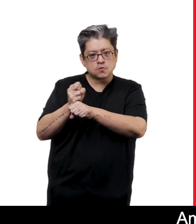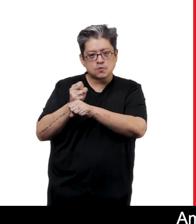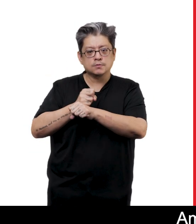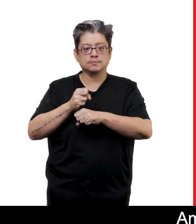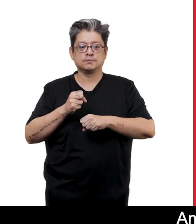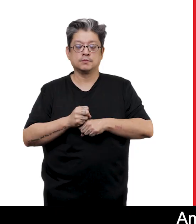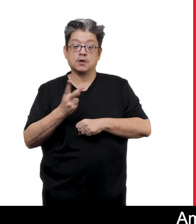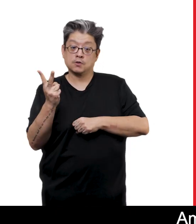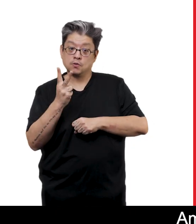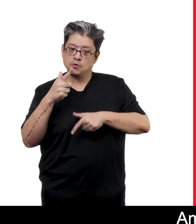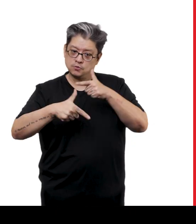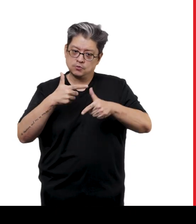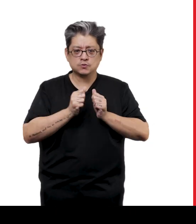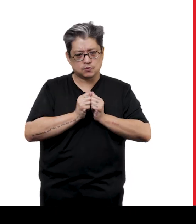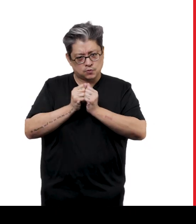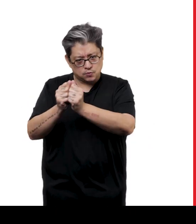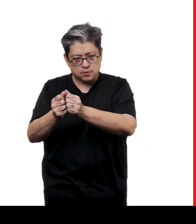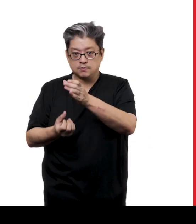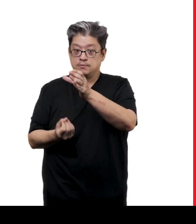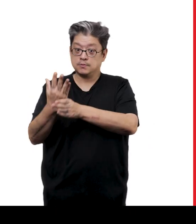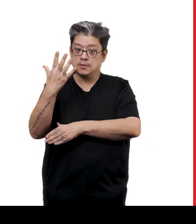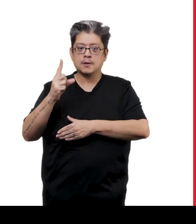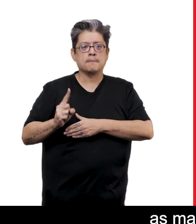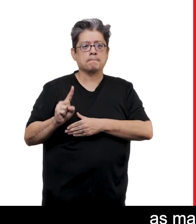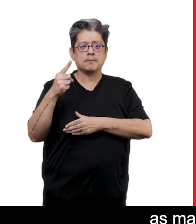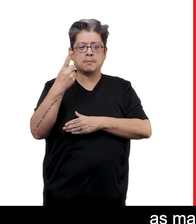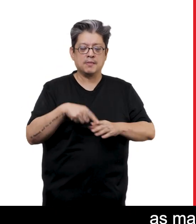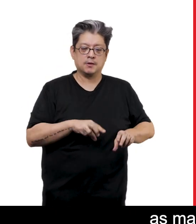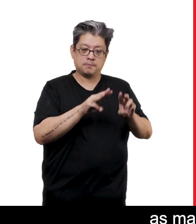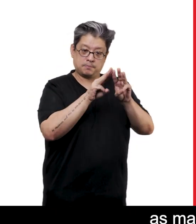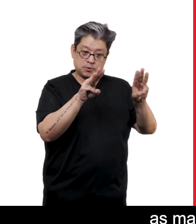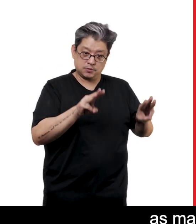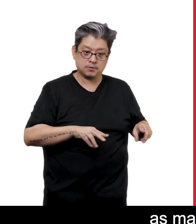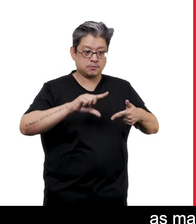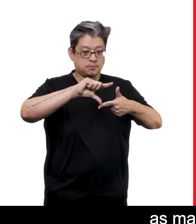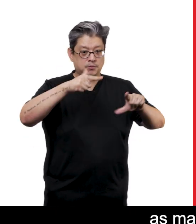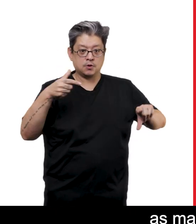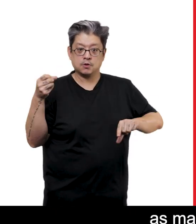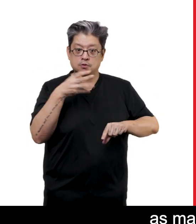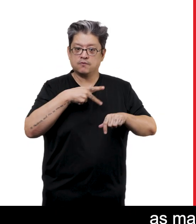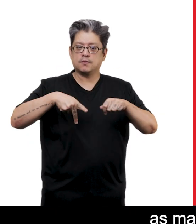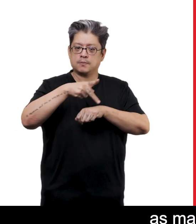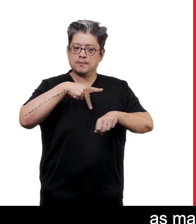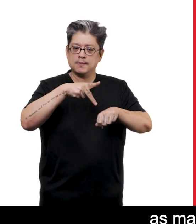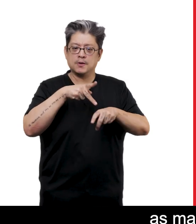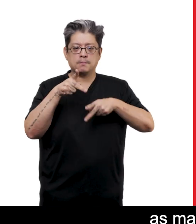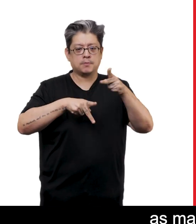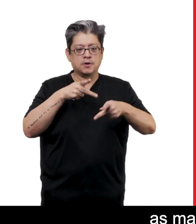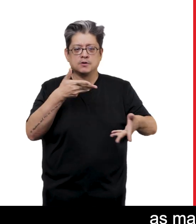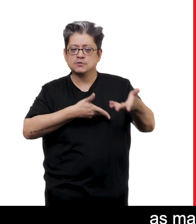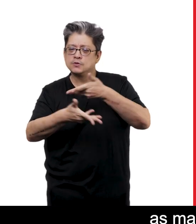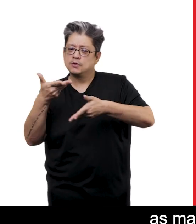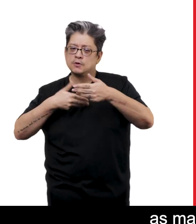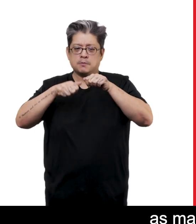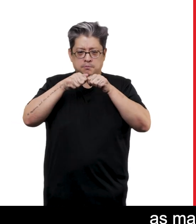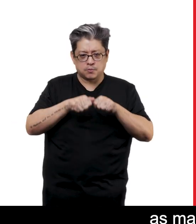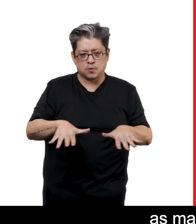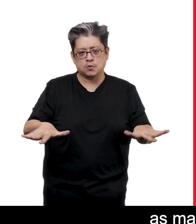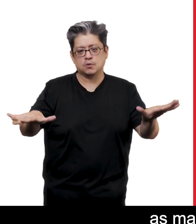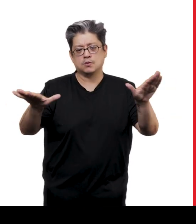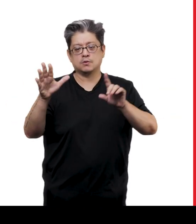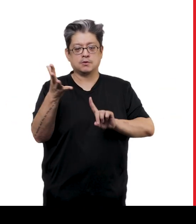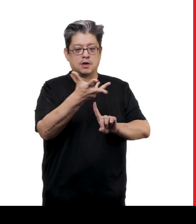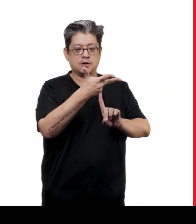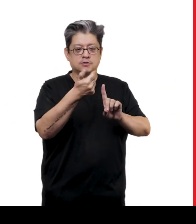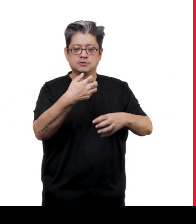museu moderno do país, compartilhando com o público as mais diversas manifestações artísticas de forma arrojada e